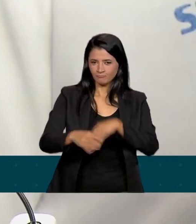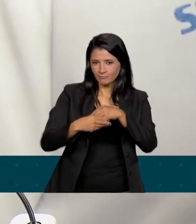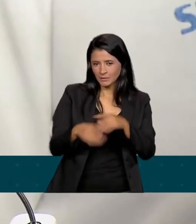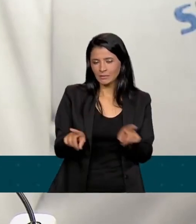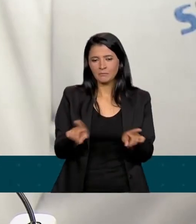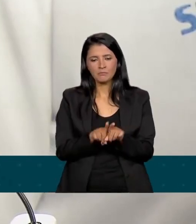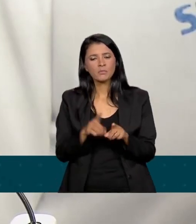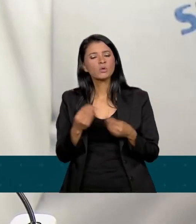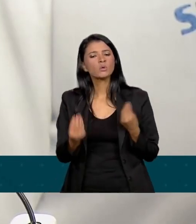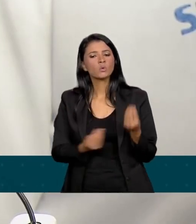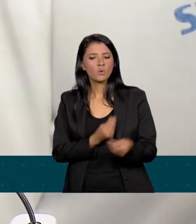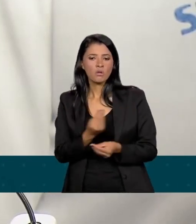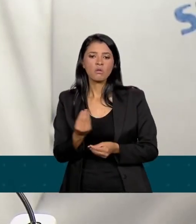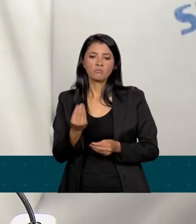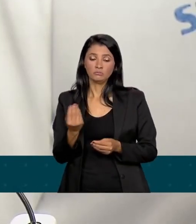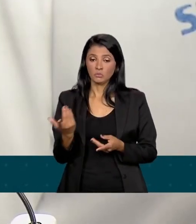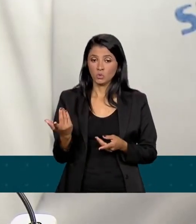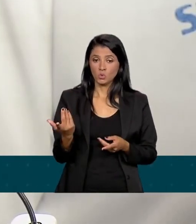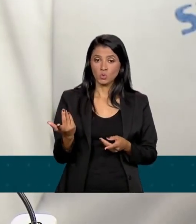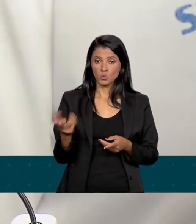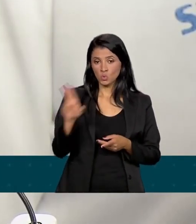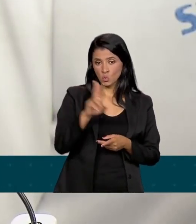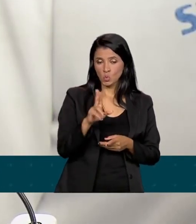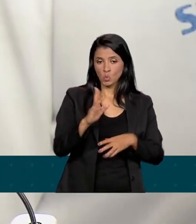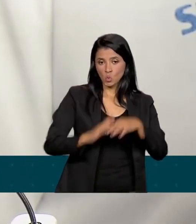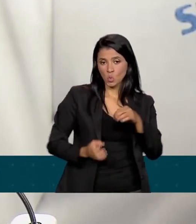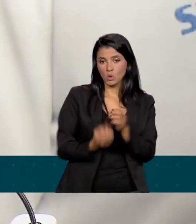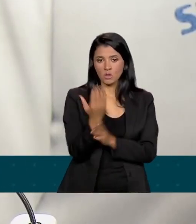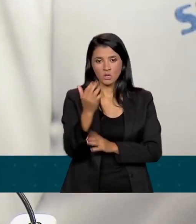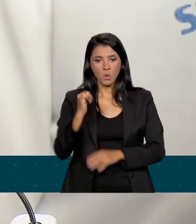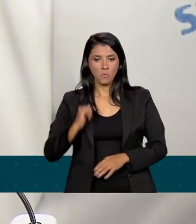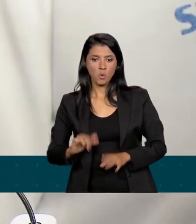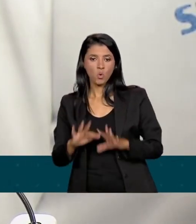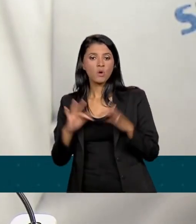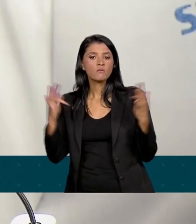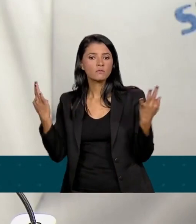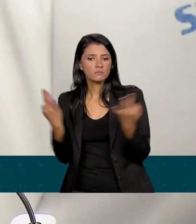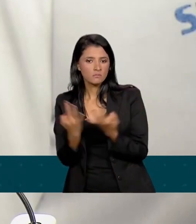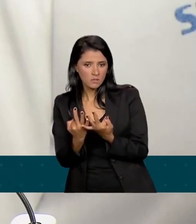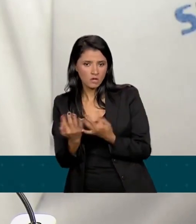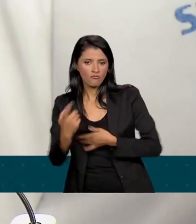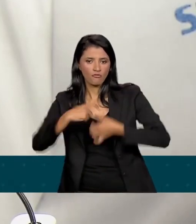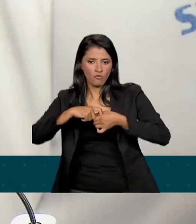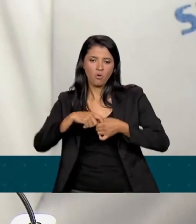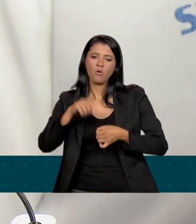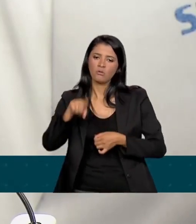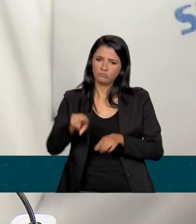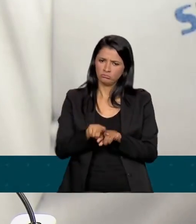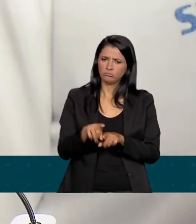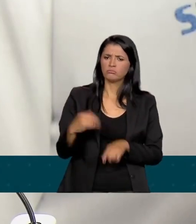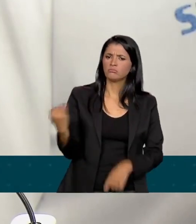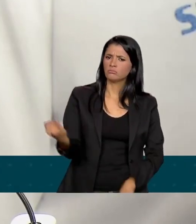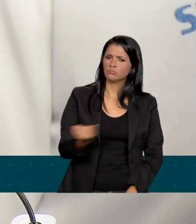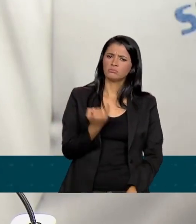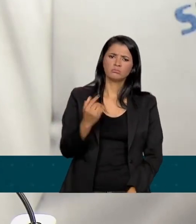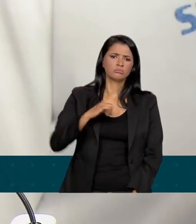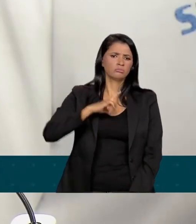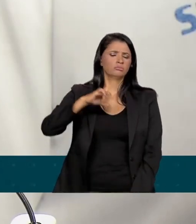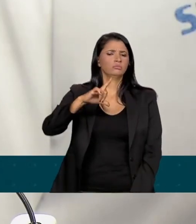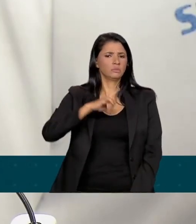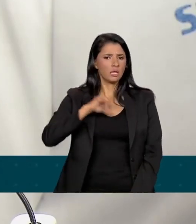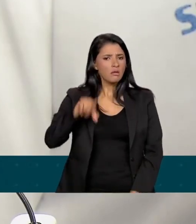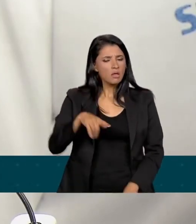acrescentar que a implementação do Bolsa Família, ela tem uma importância muito grande e